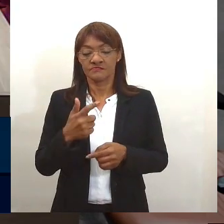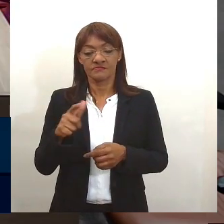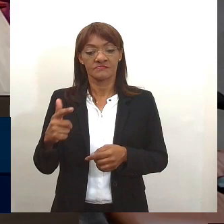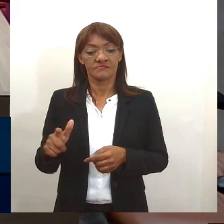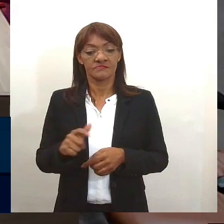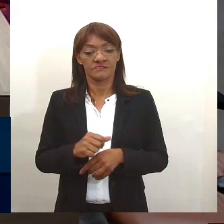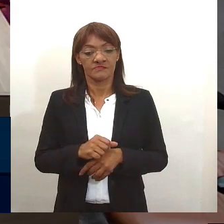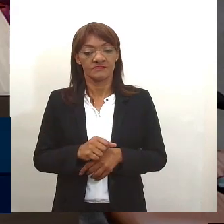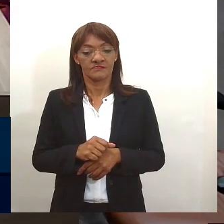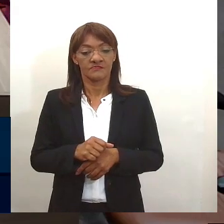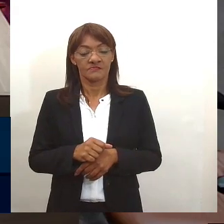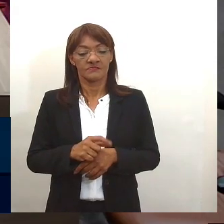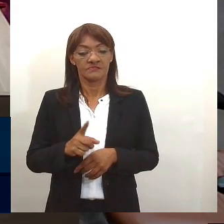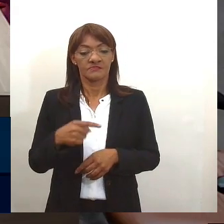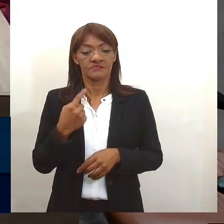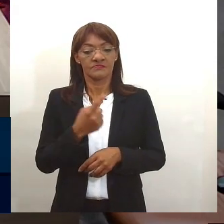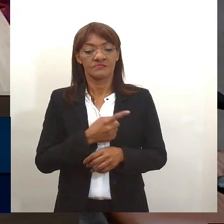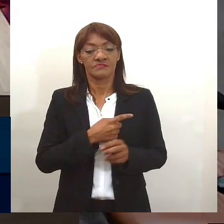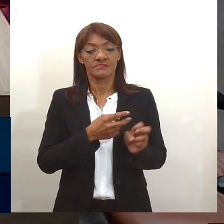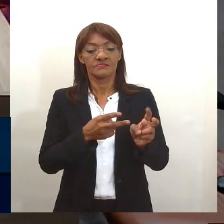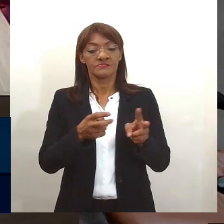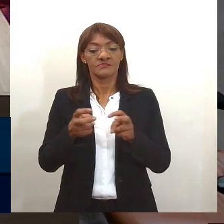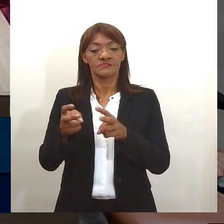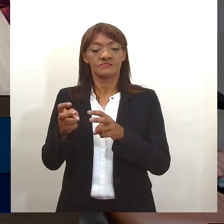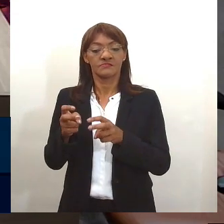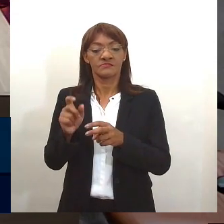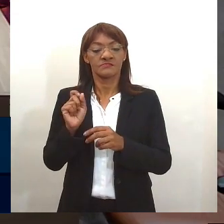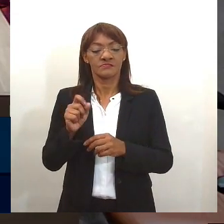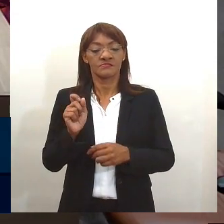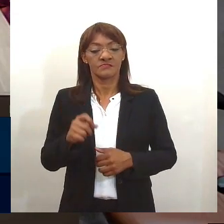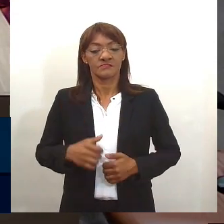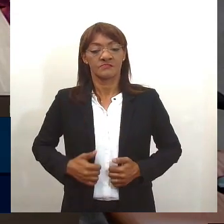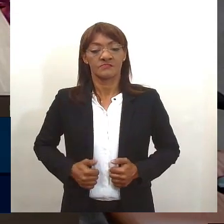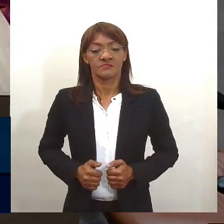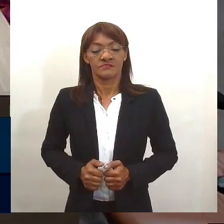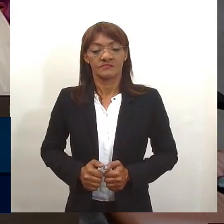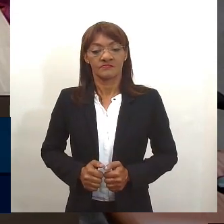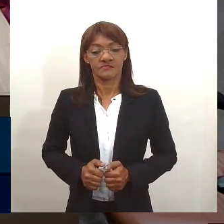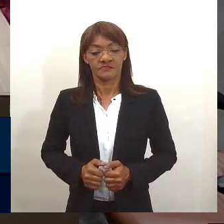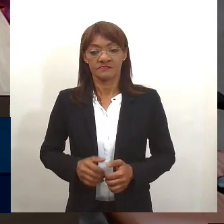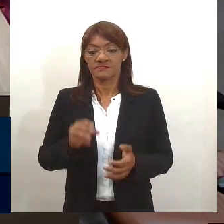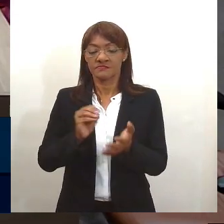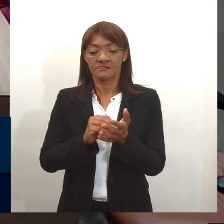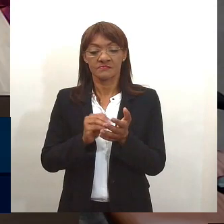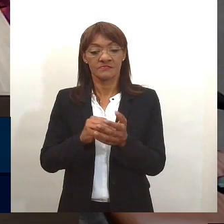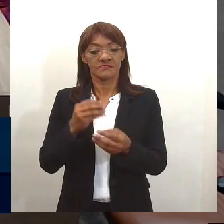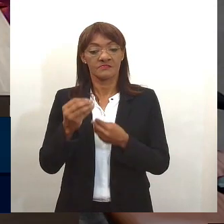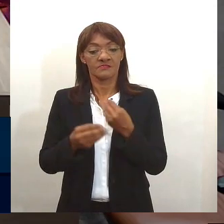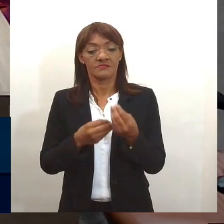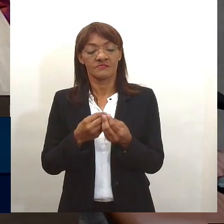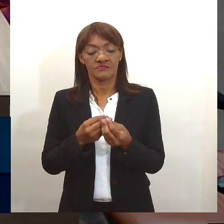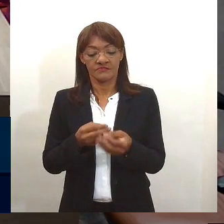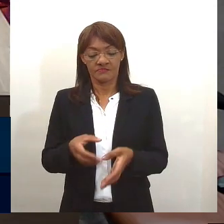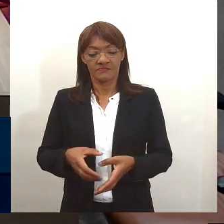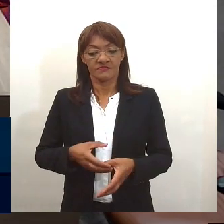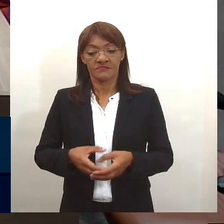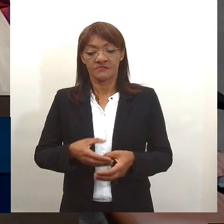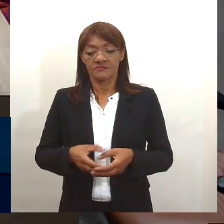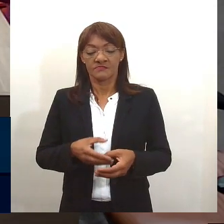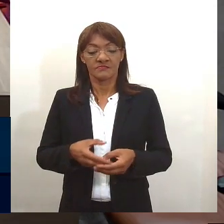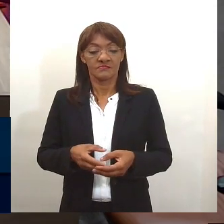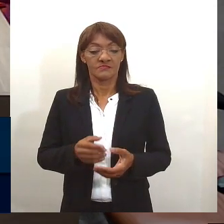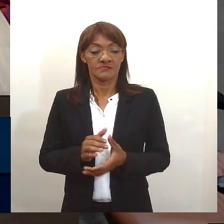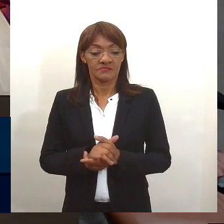que a falta, né, da realização de concurso, que um dos motivos também são os gastos, né, as